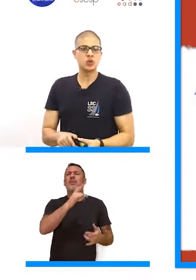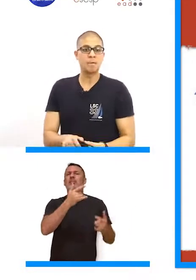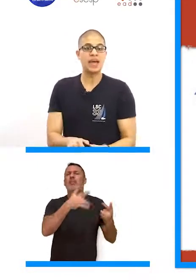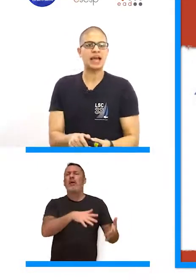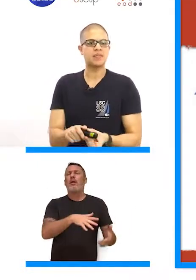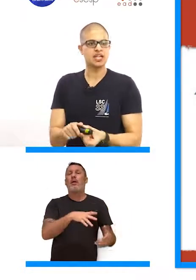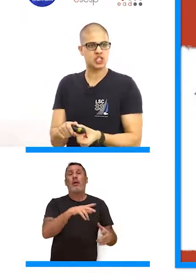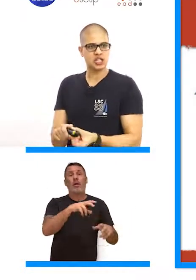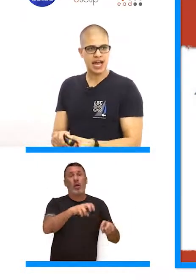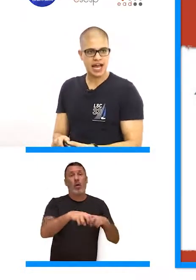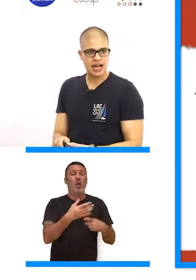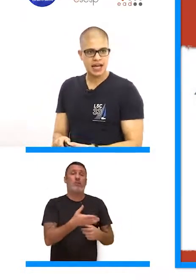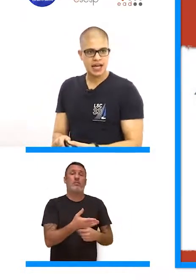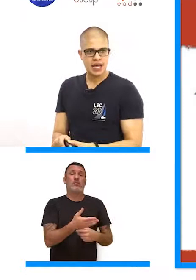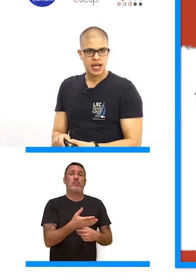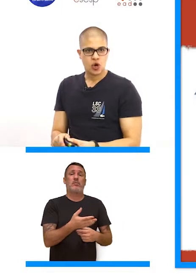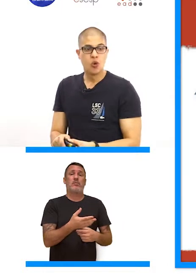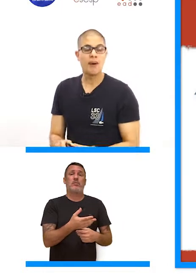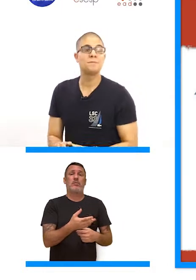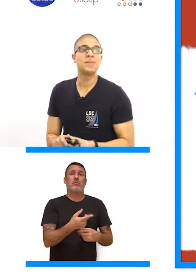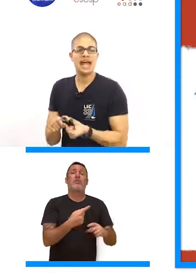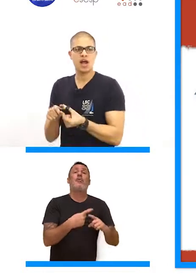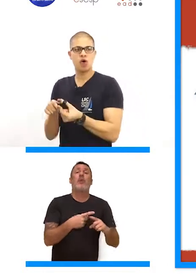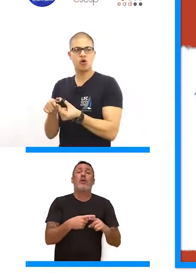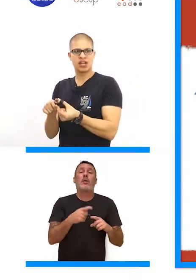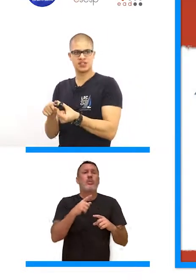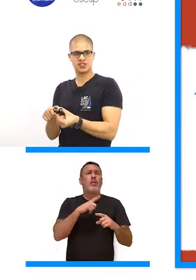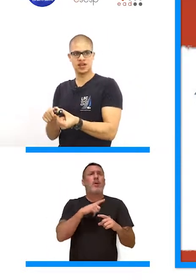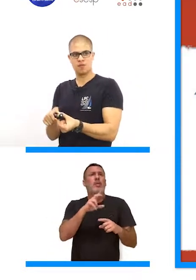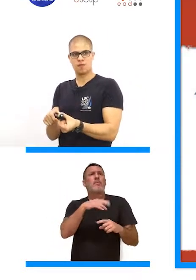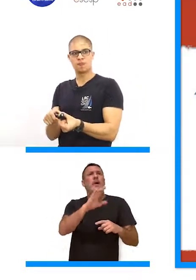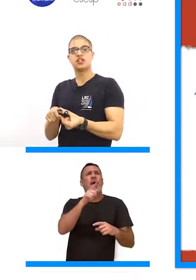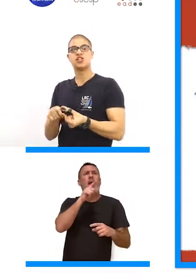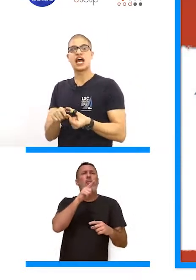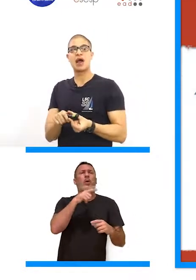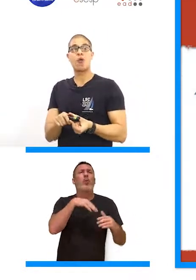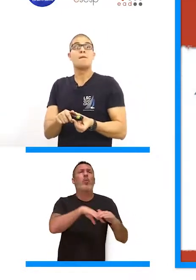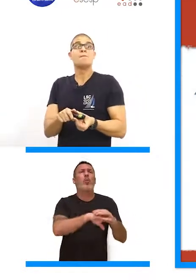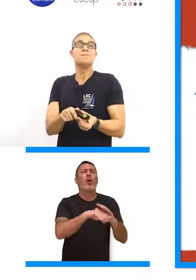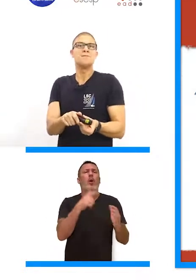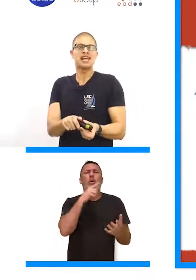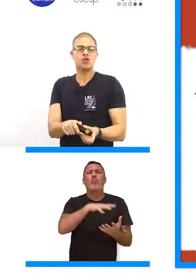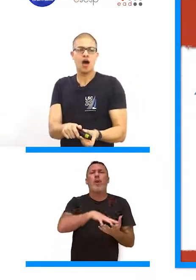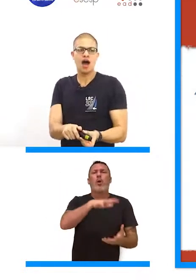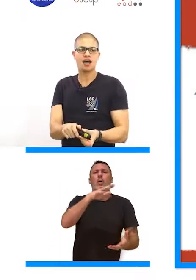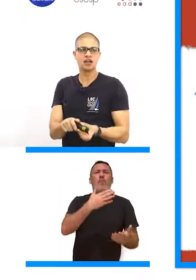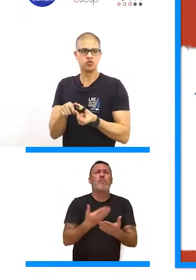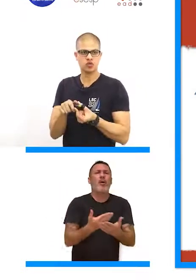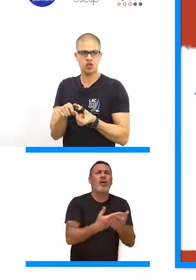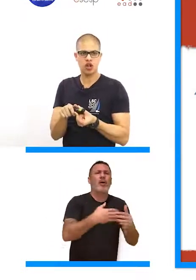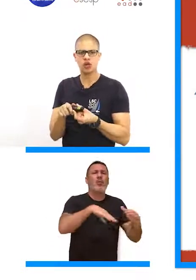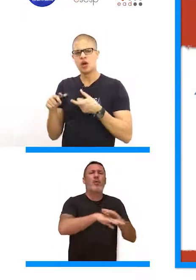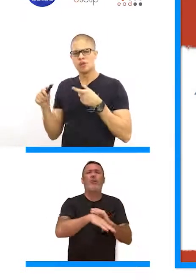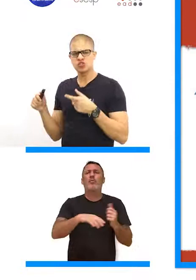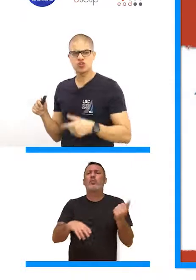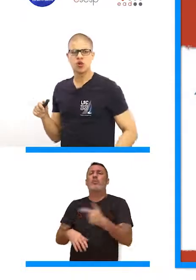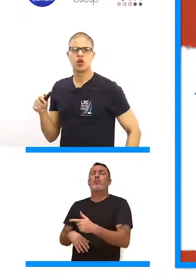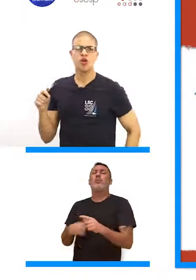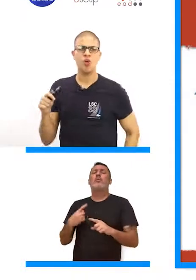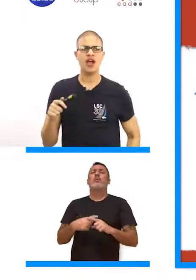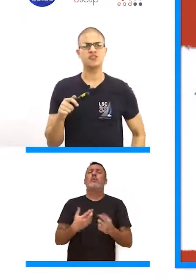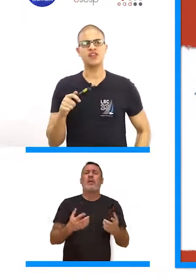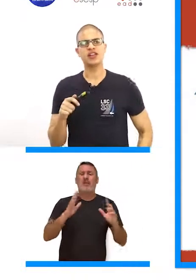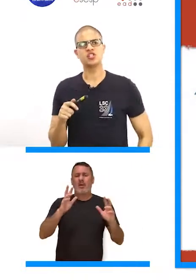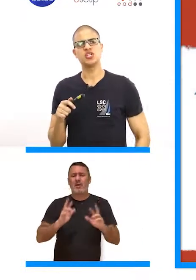e isso permitirá uma percolação de água maior no solo.